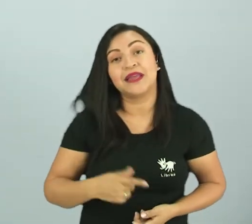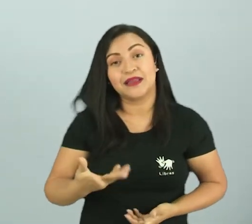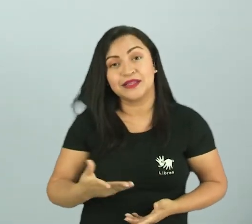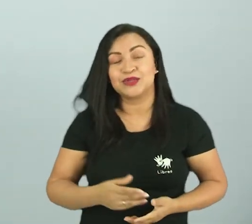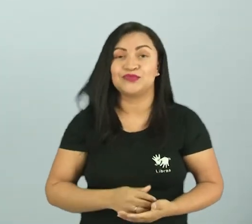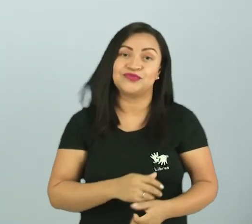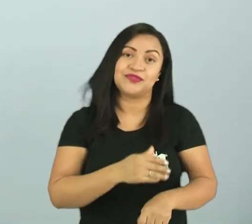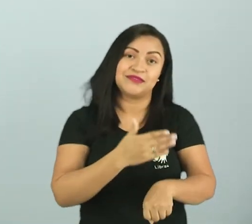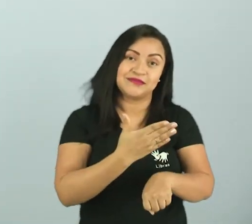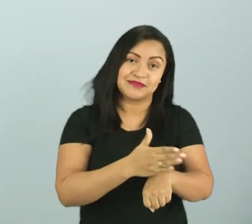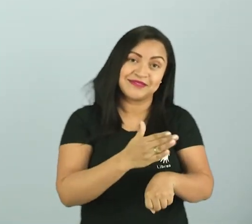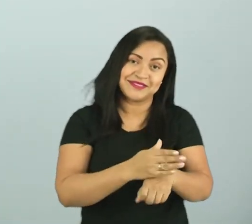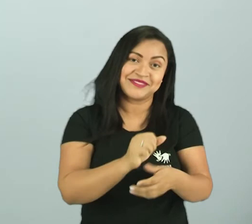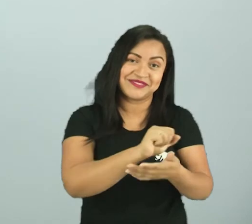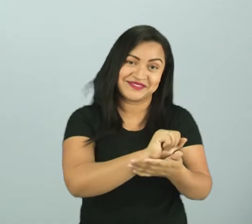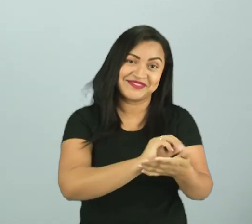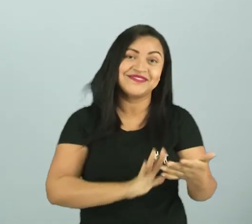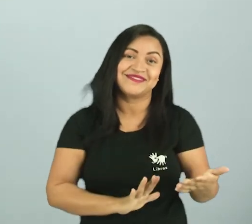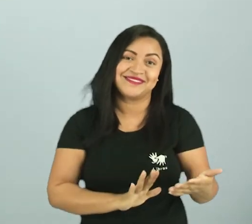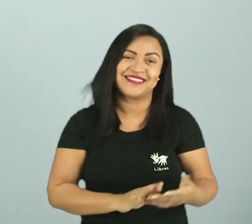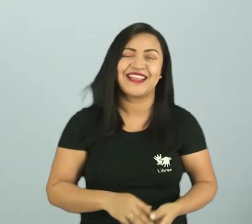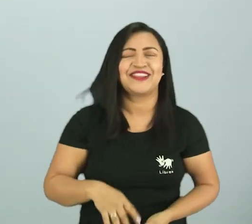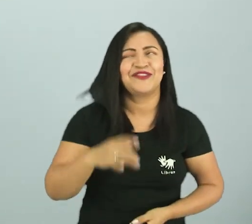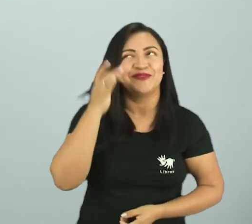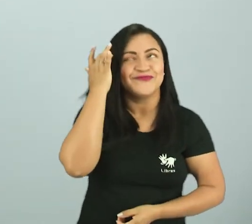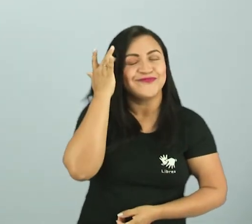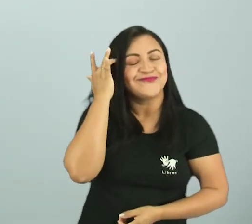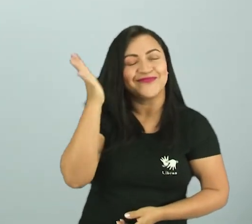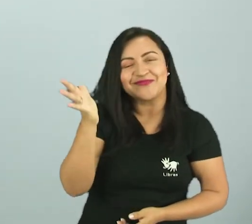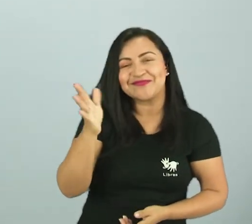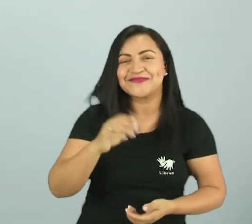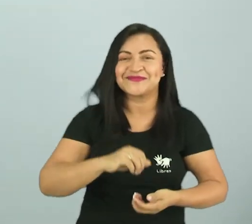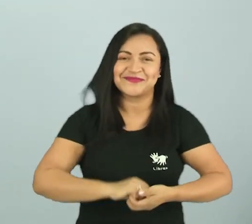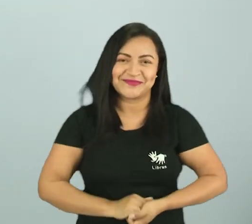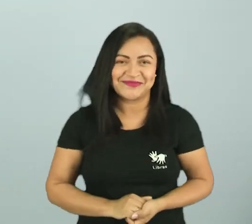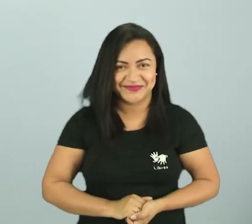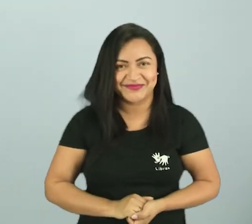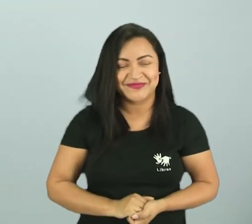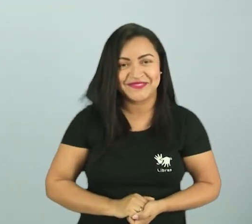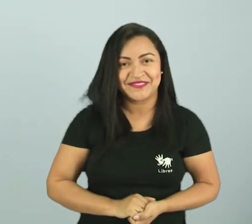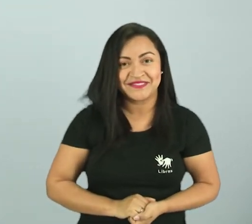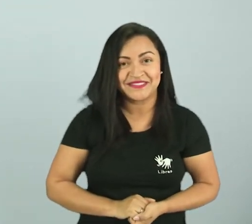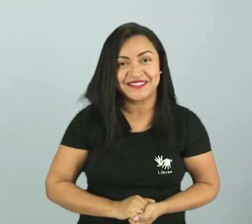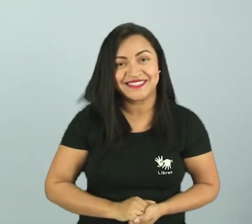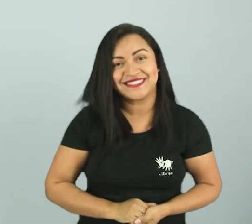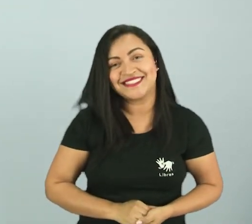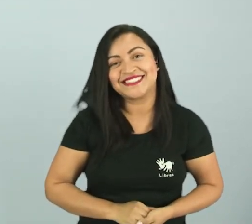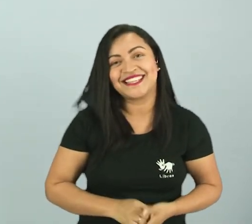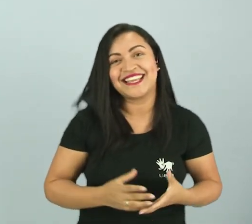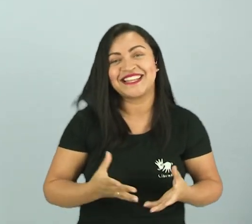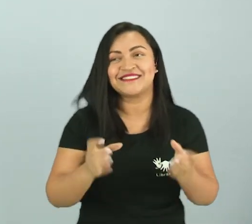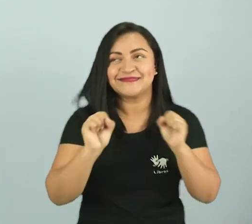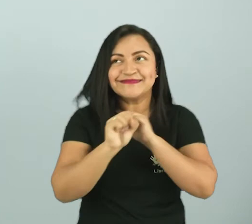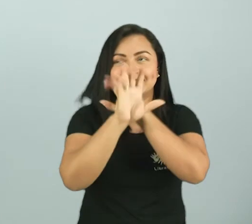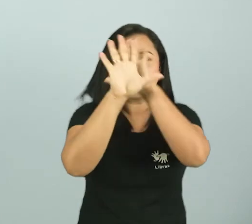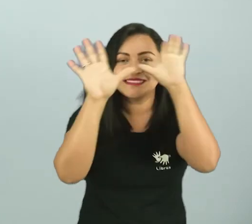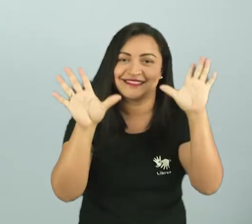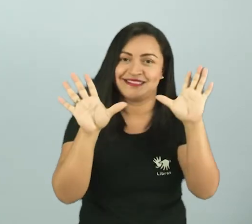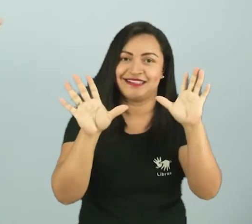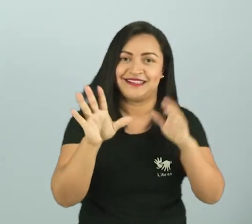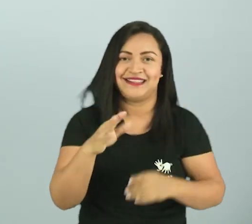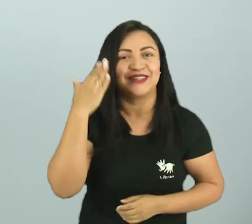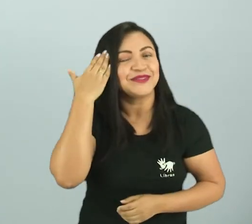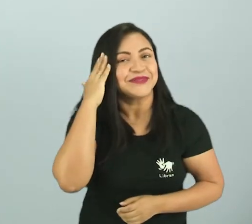gente vai exercitar um pouquinho. Essa aula foi muito fácil, eu espero que ela tenha sido bem clara, né, de